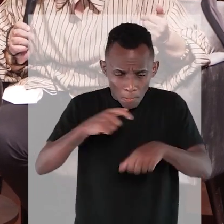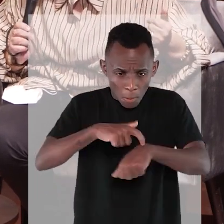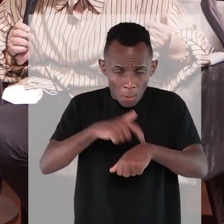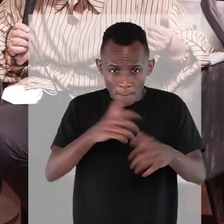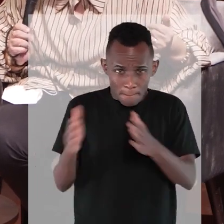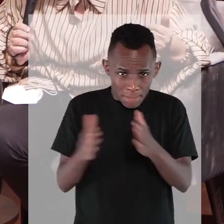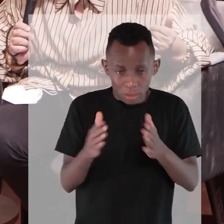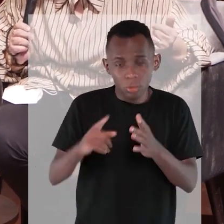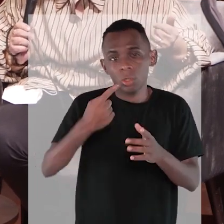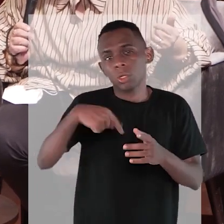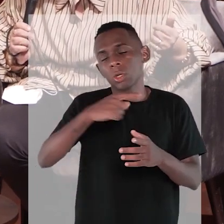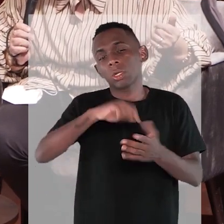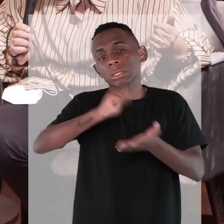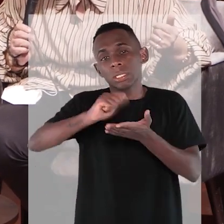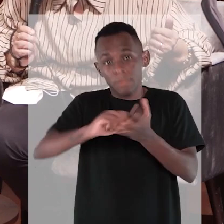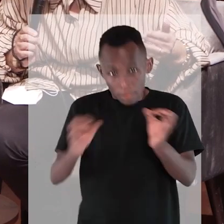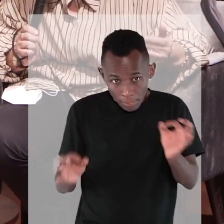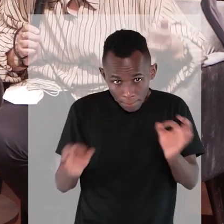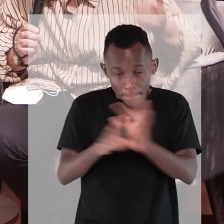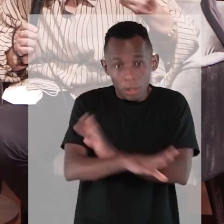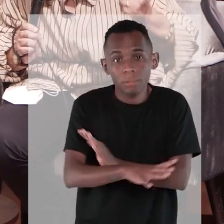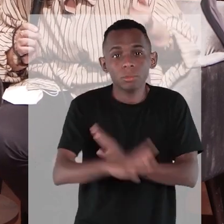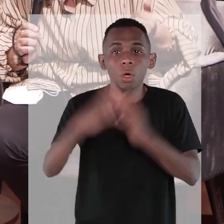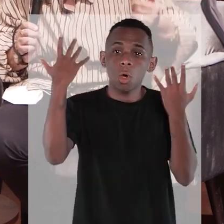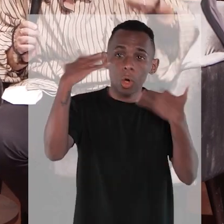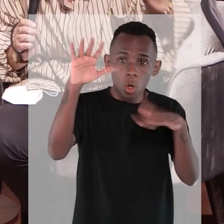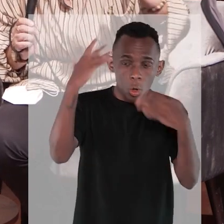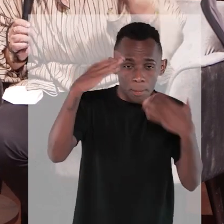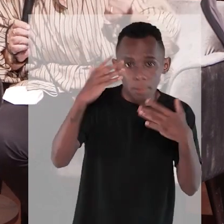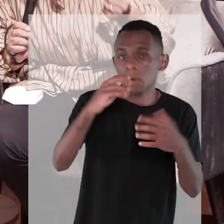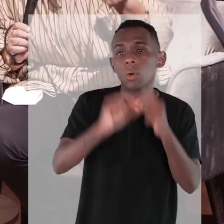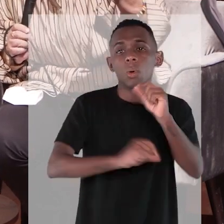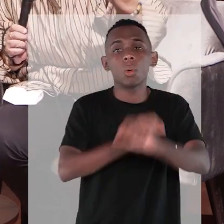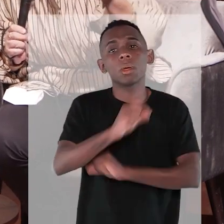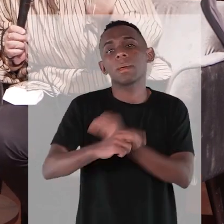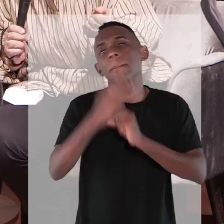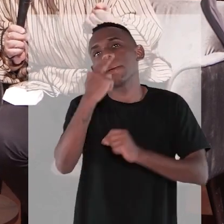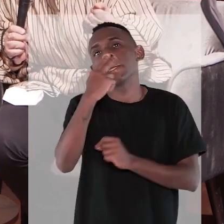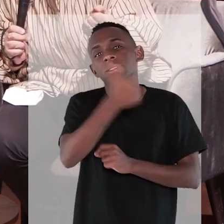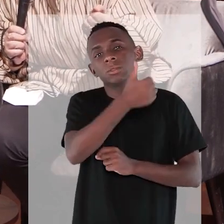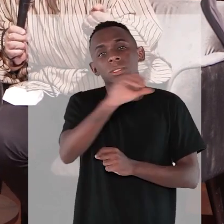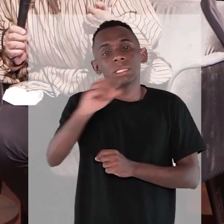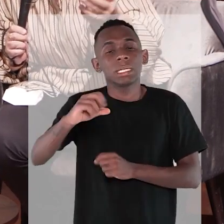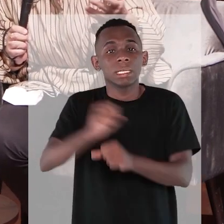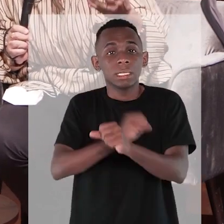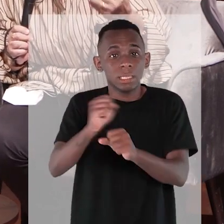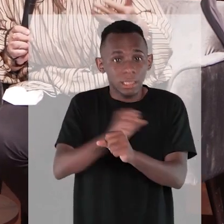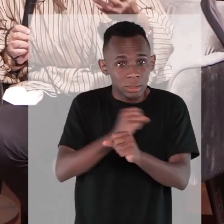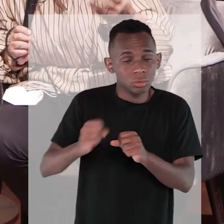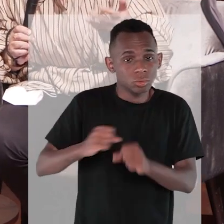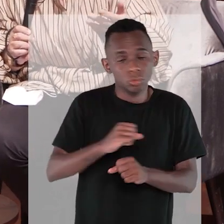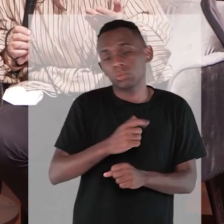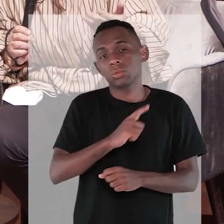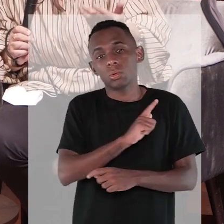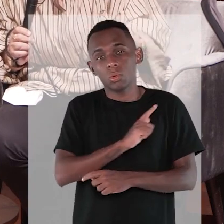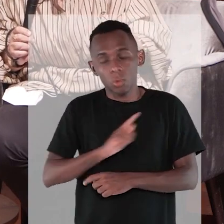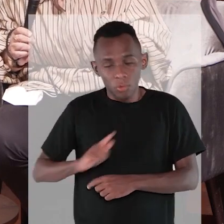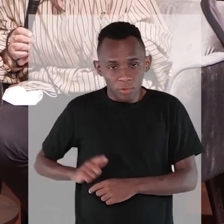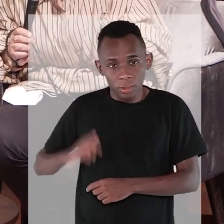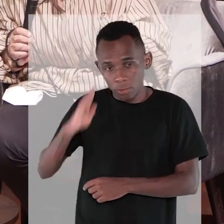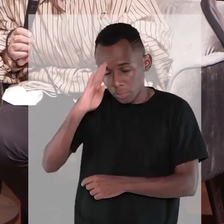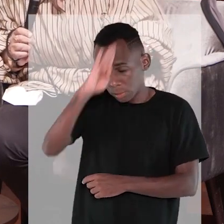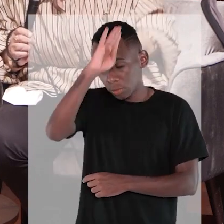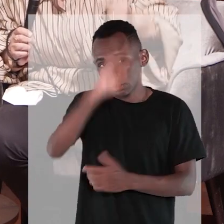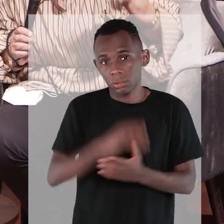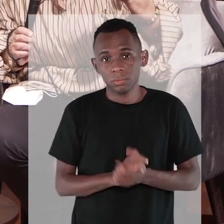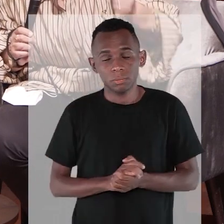comemorou-se os 100 anos do governo Bolsonaro, como ele disse, e aí é